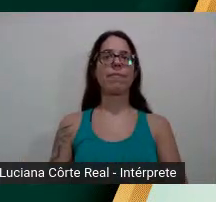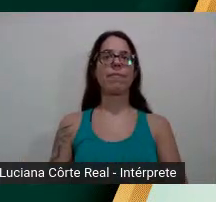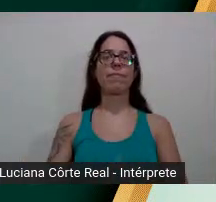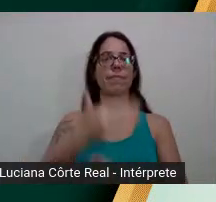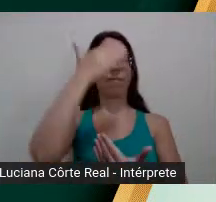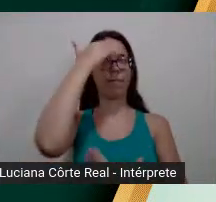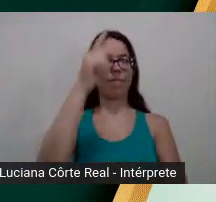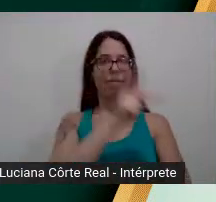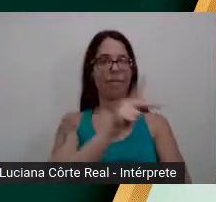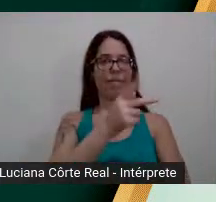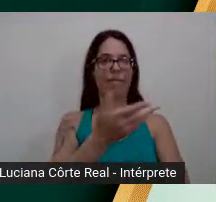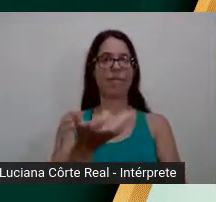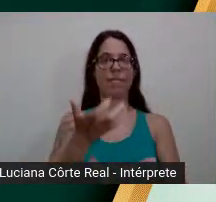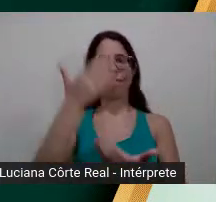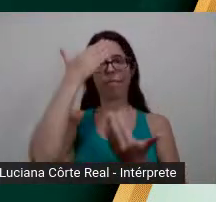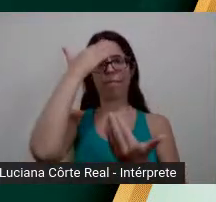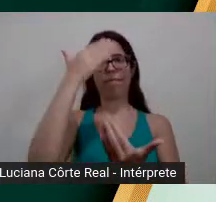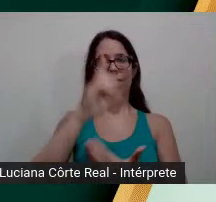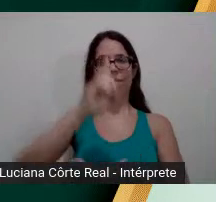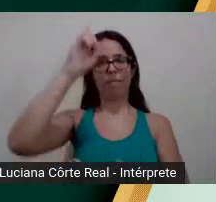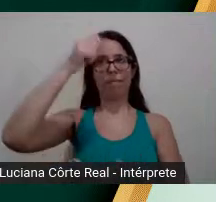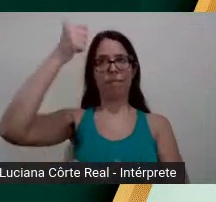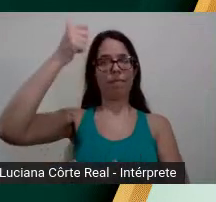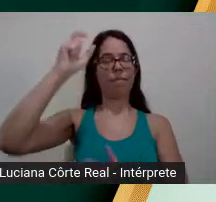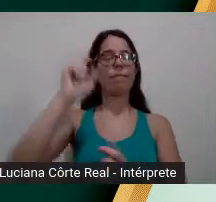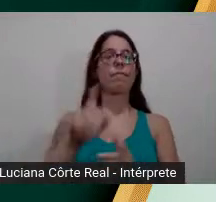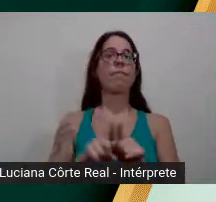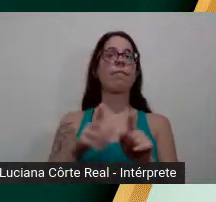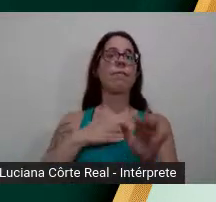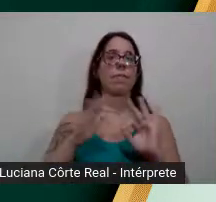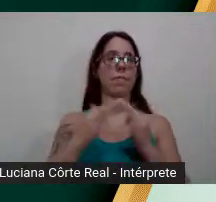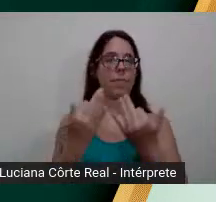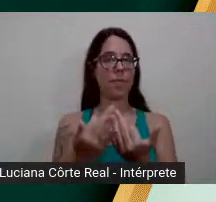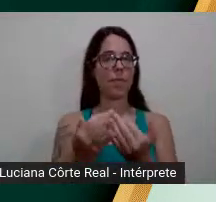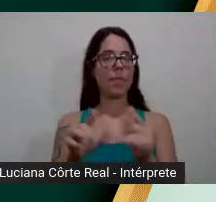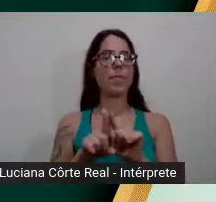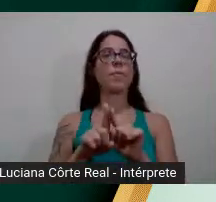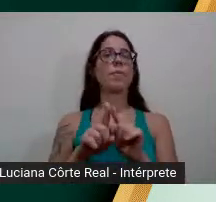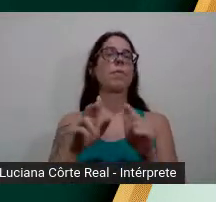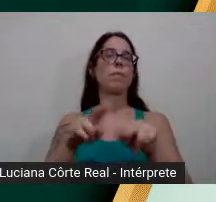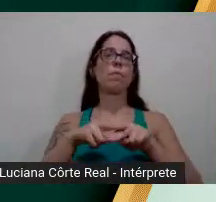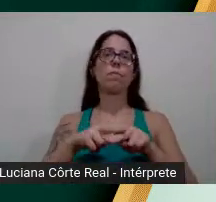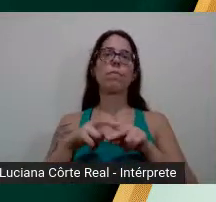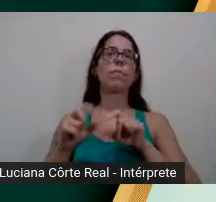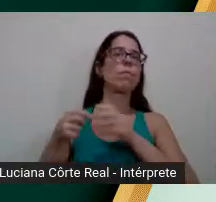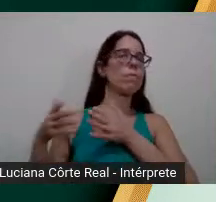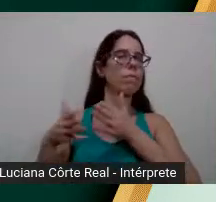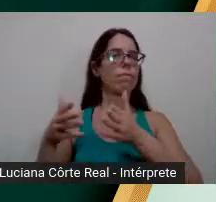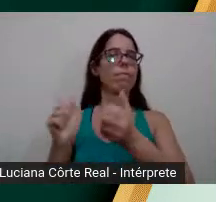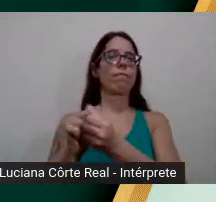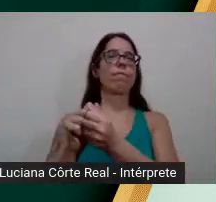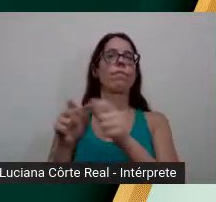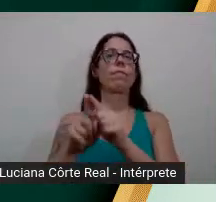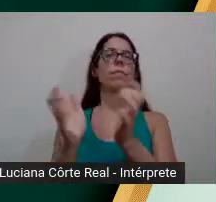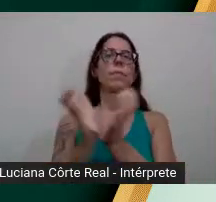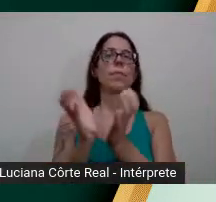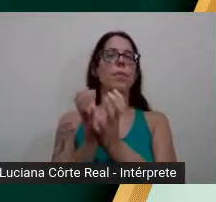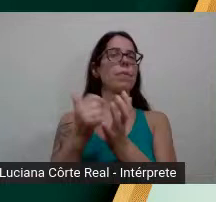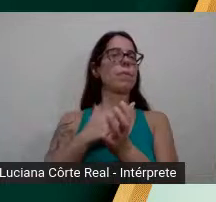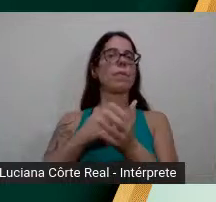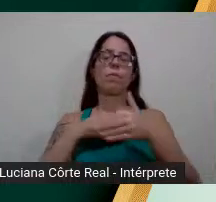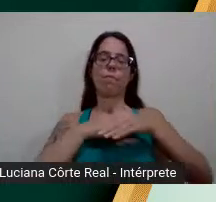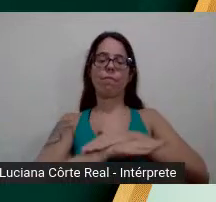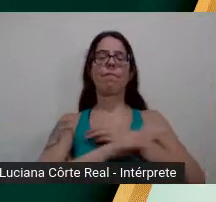Obrigada, professor. Quero agradecer a Deus, primeiramente, a minha família, por toda a trajetória aí, meus colegas, que eu vou levar para o